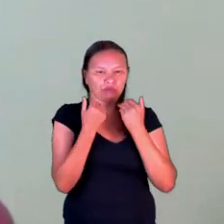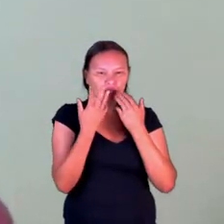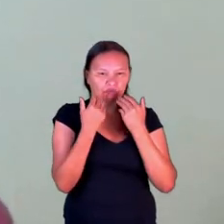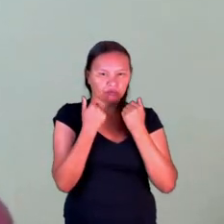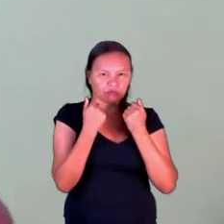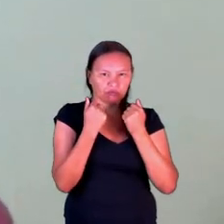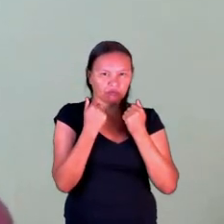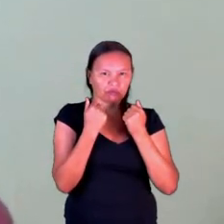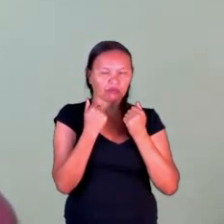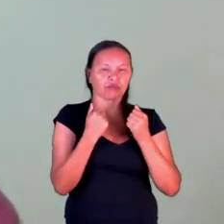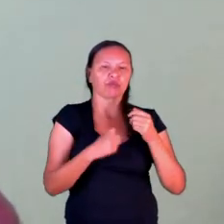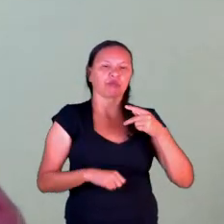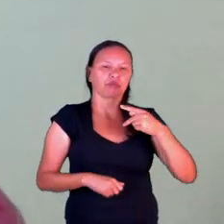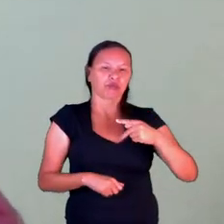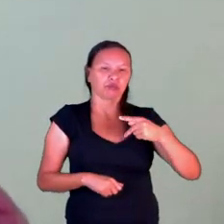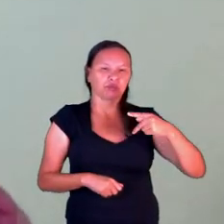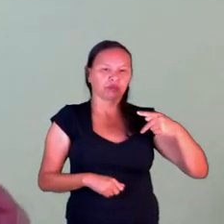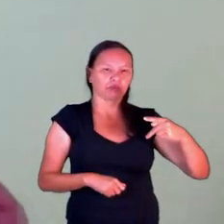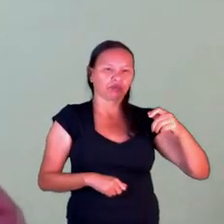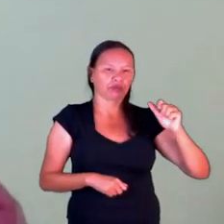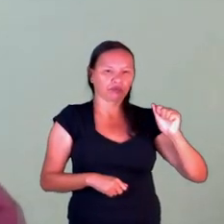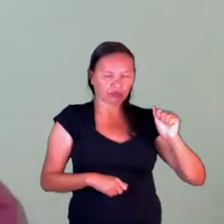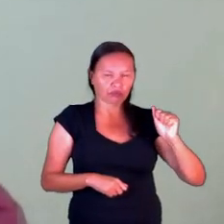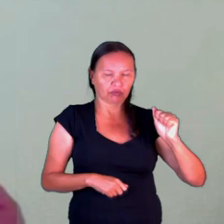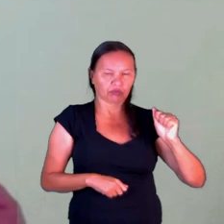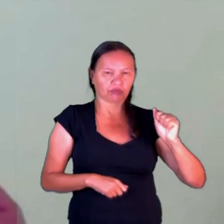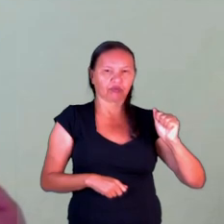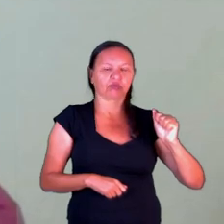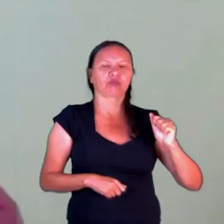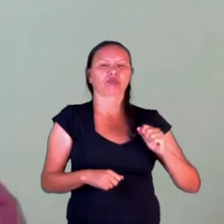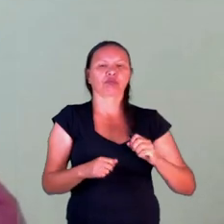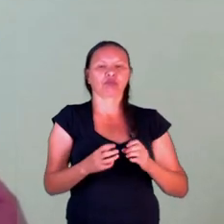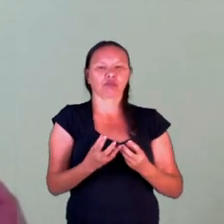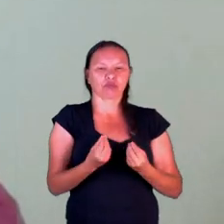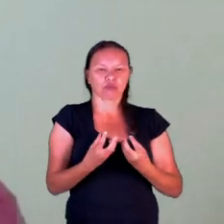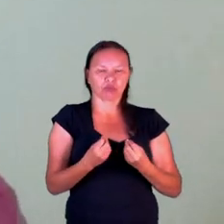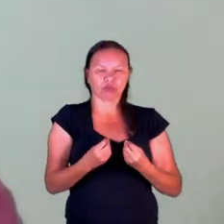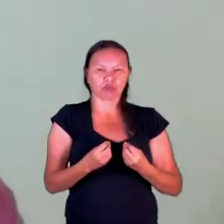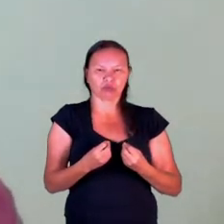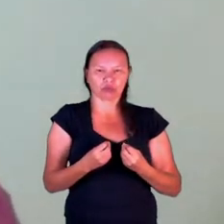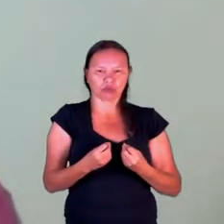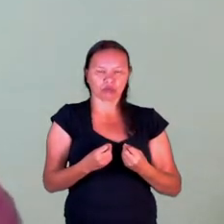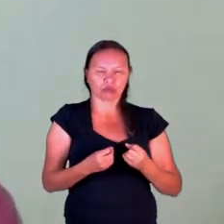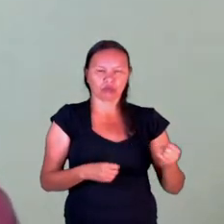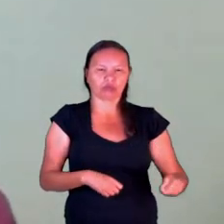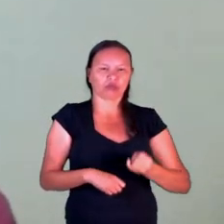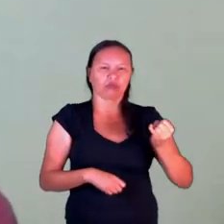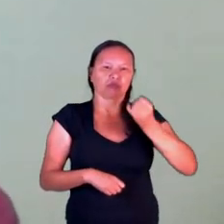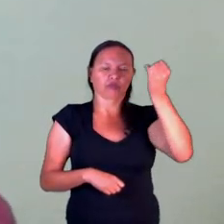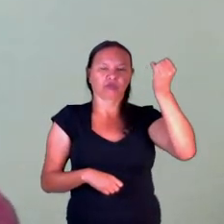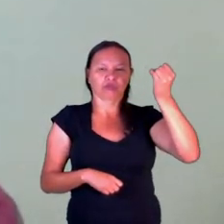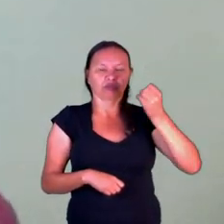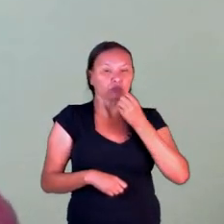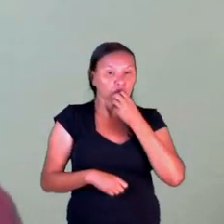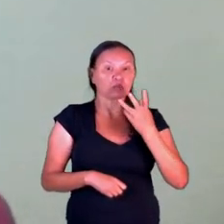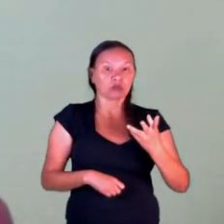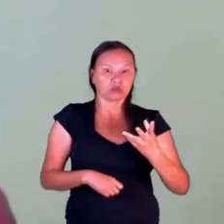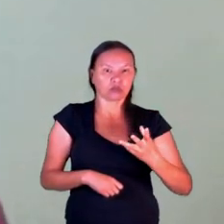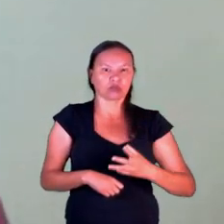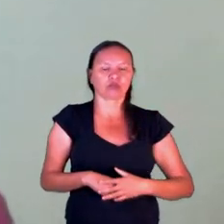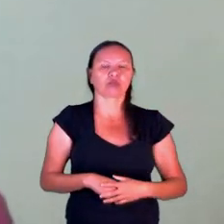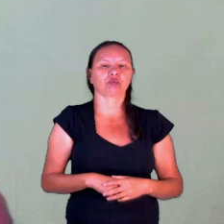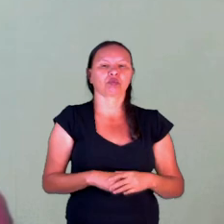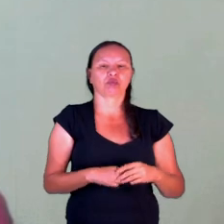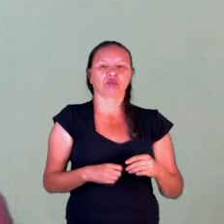intermédio do paa né tornou algo eh muito eh muito conveniente e muito bom para para as